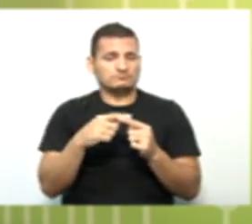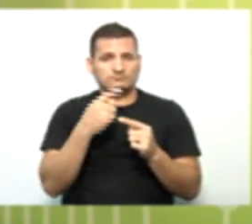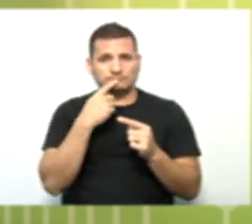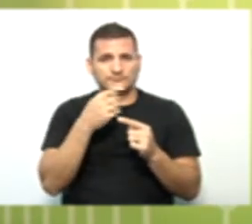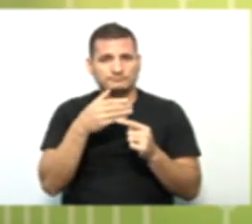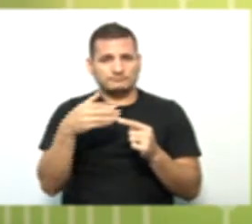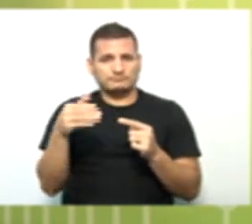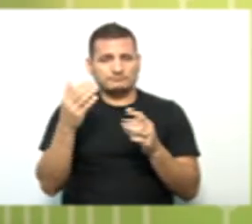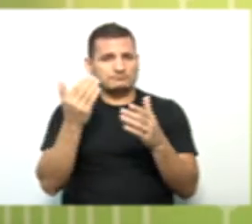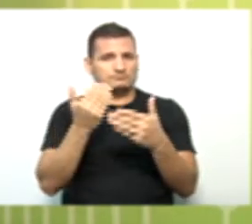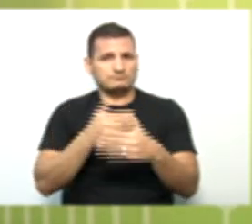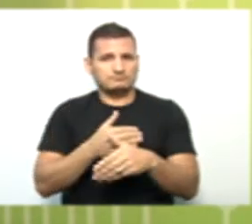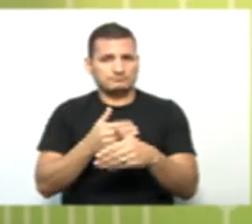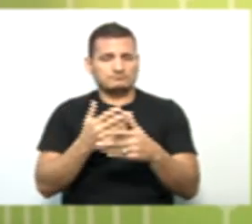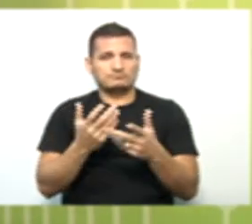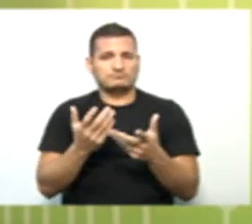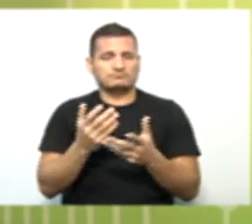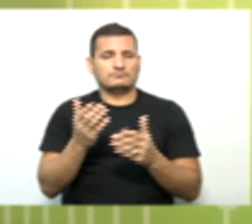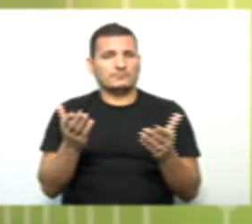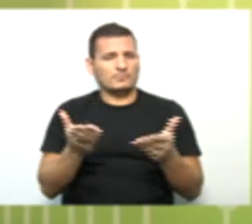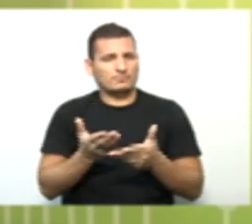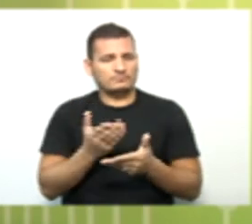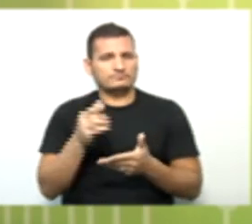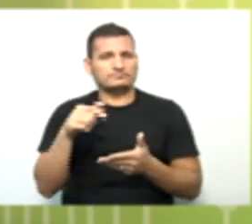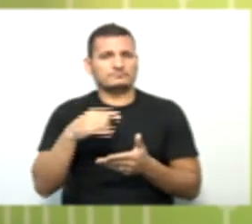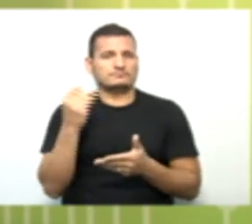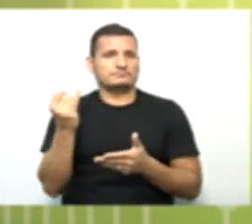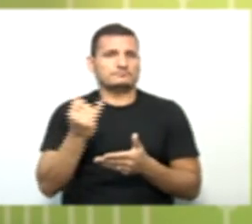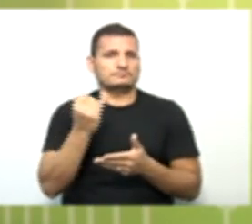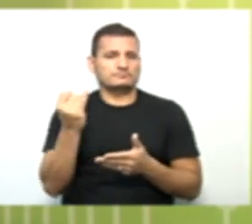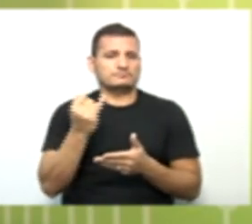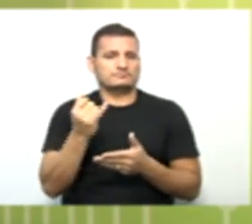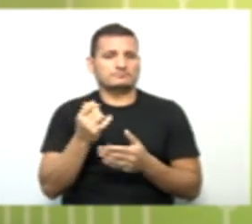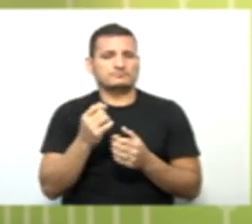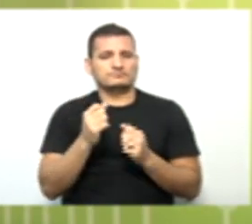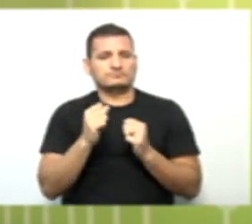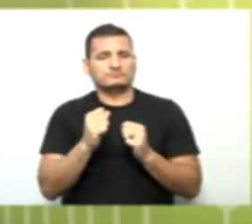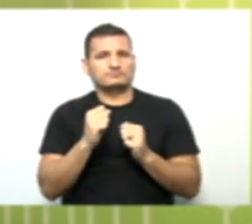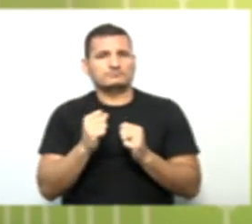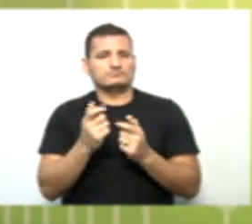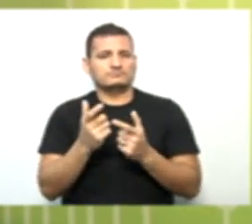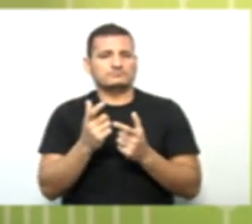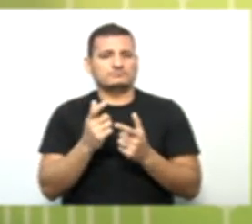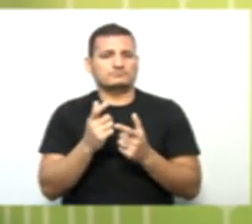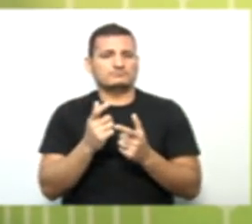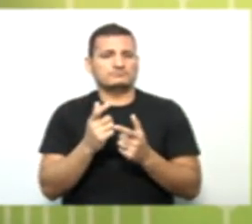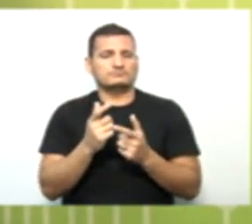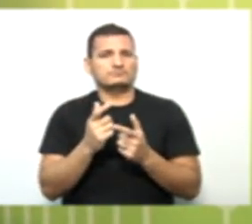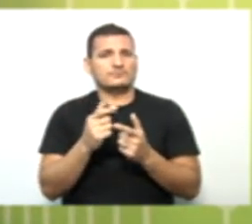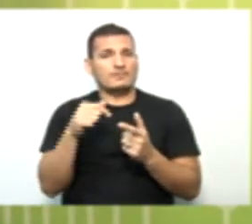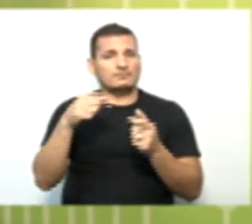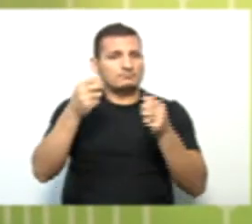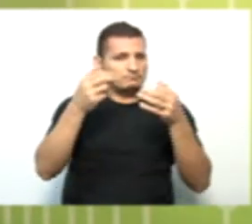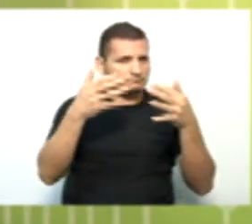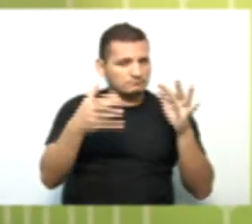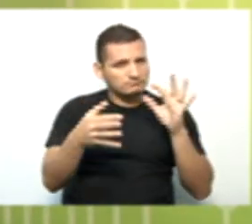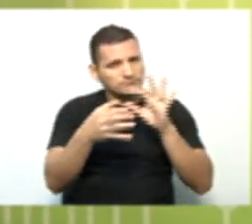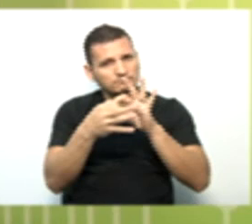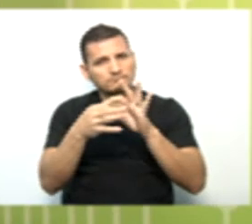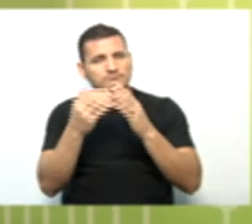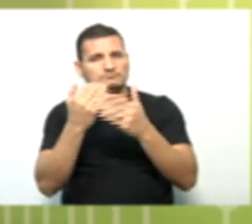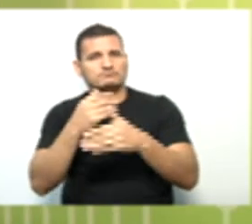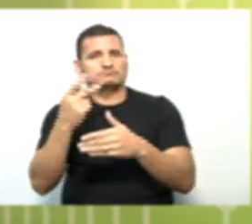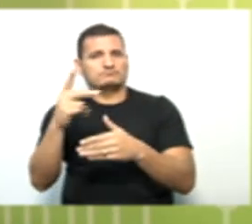né? Então, esse momento aqui, né? A gente pode estar falando de uma questão que vocês vão estar fazendo aí daqui a alguns